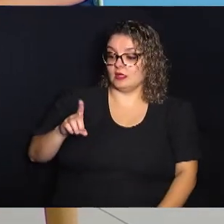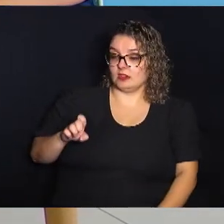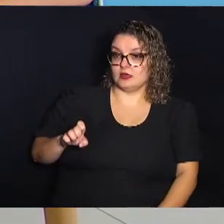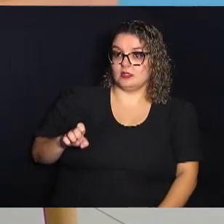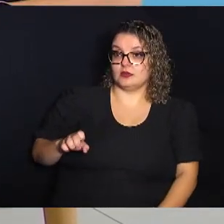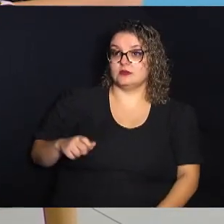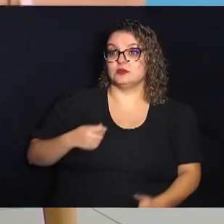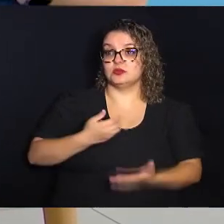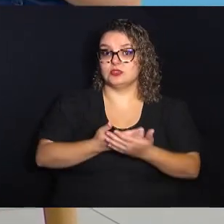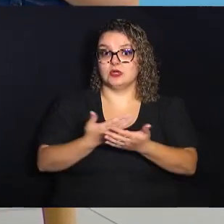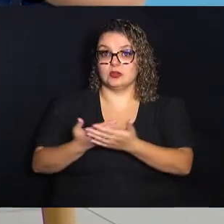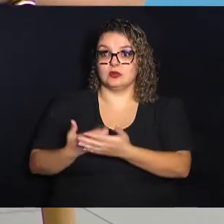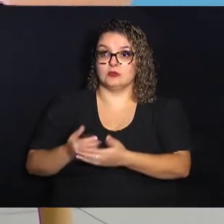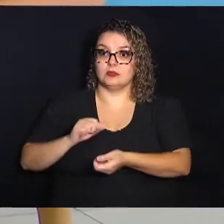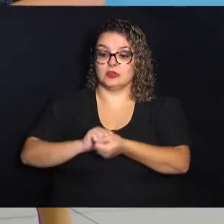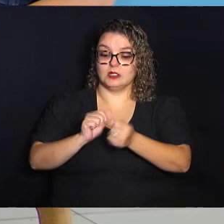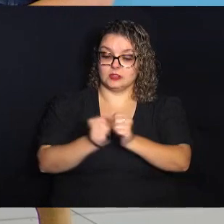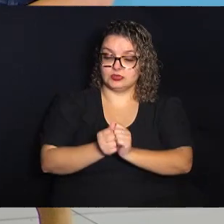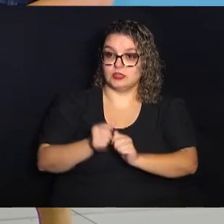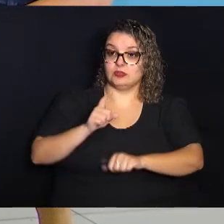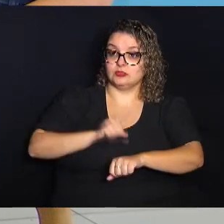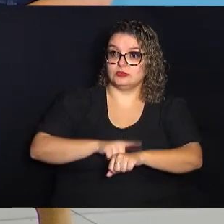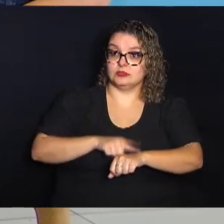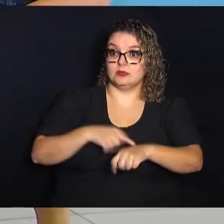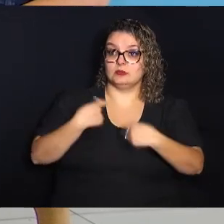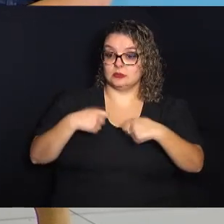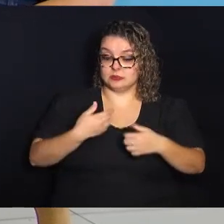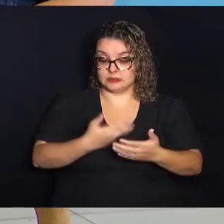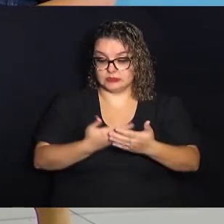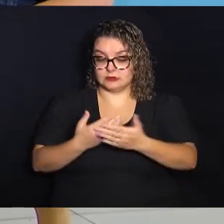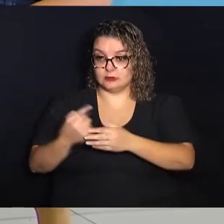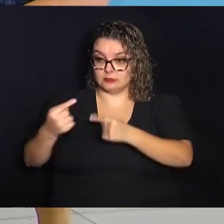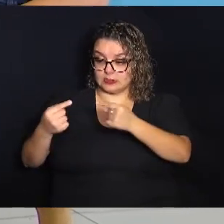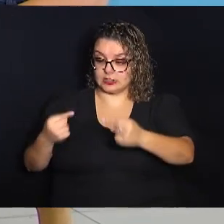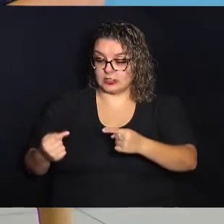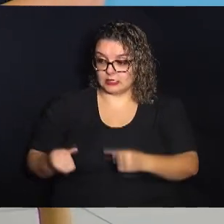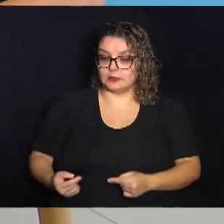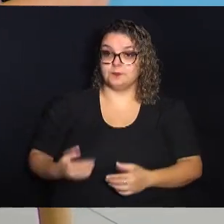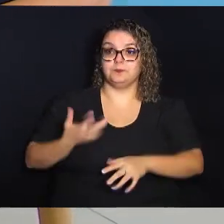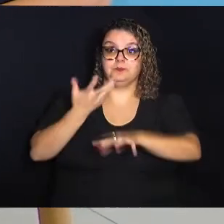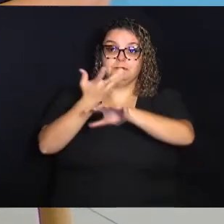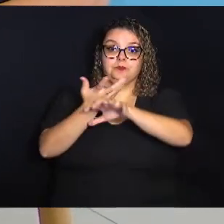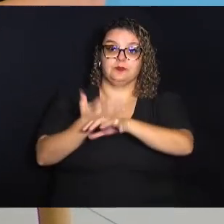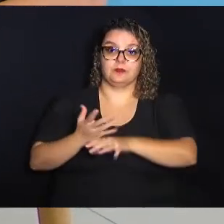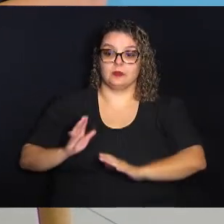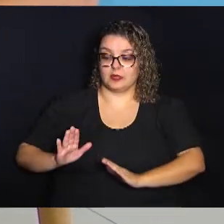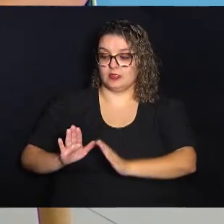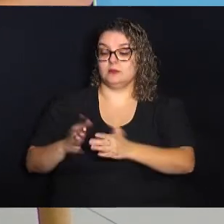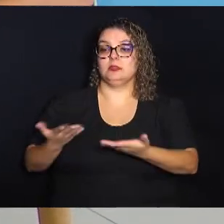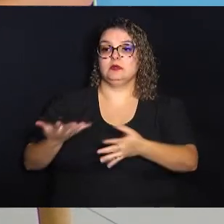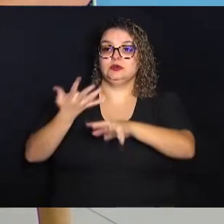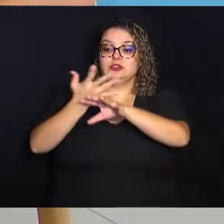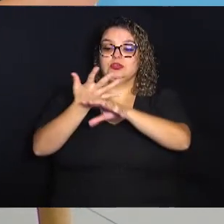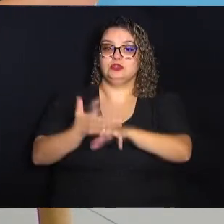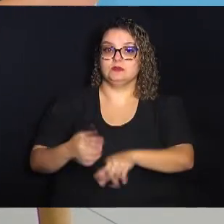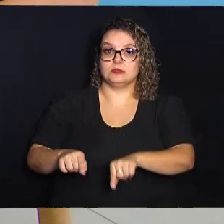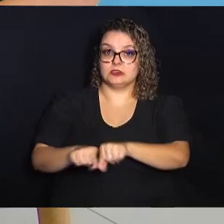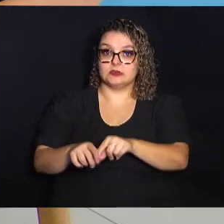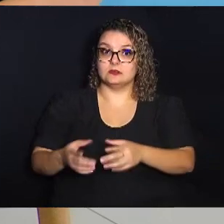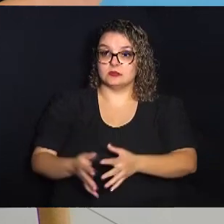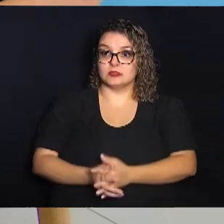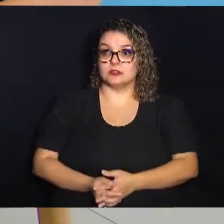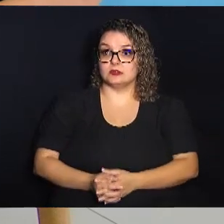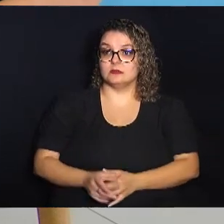estudante tem, para poder encaixar o tempo que precisa estudar para cada uma daquelas disciplinas, para cada uma das frentes daquela disciplina